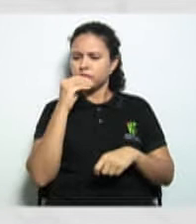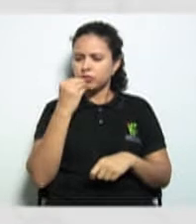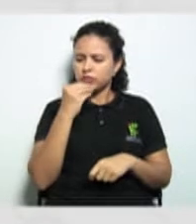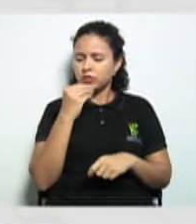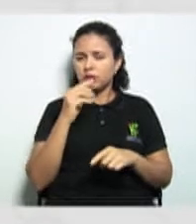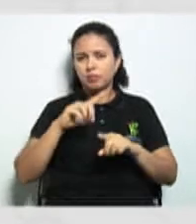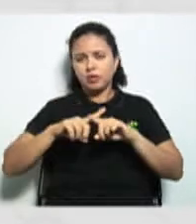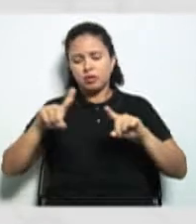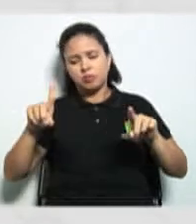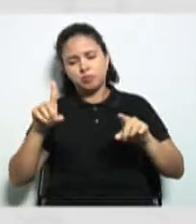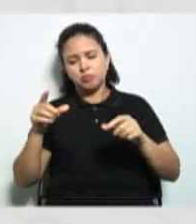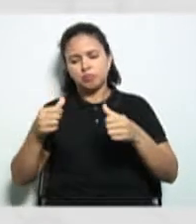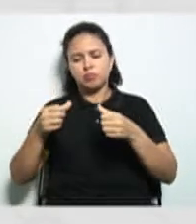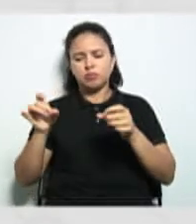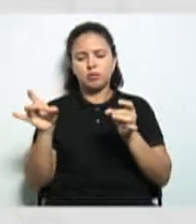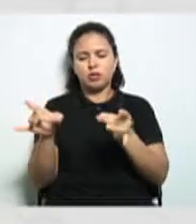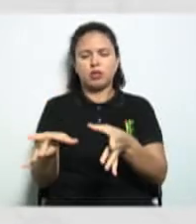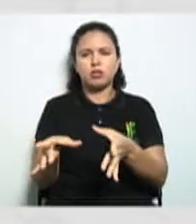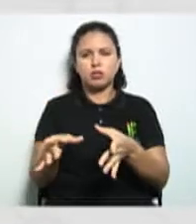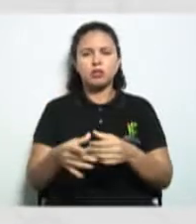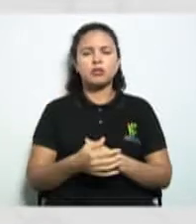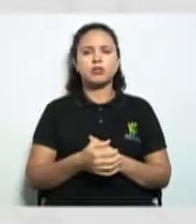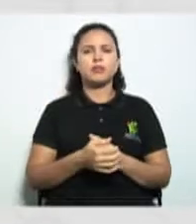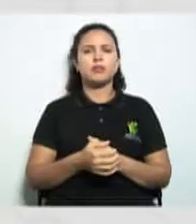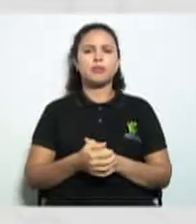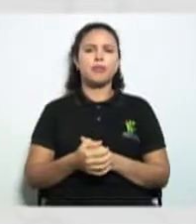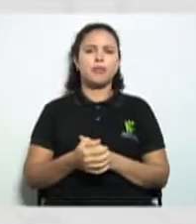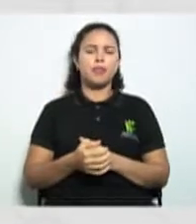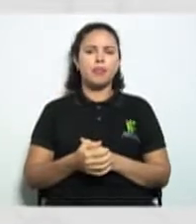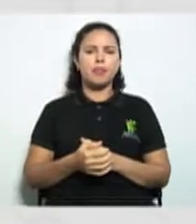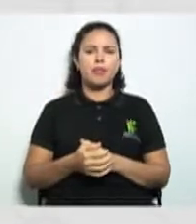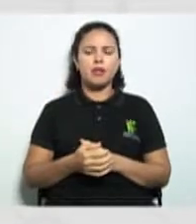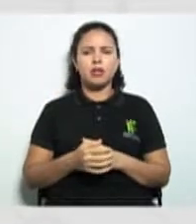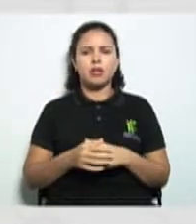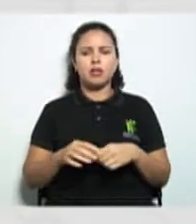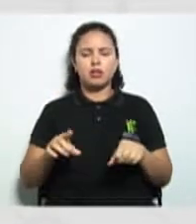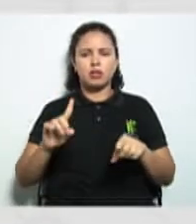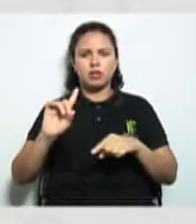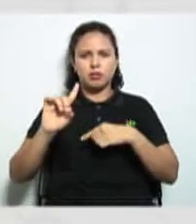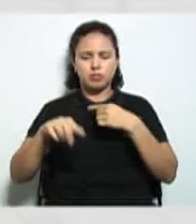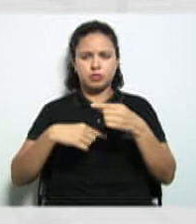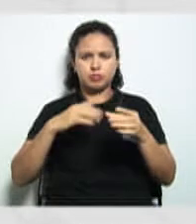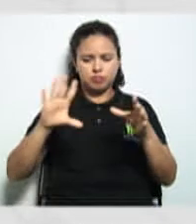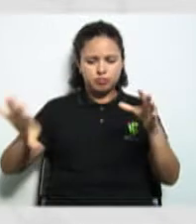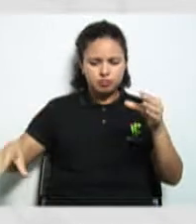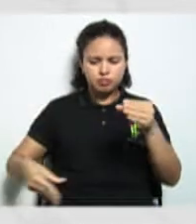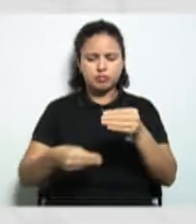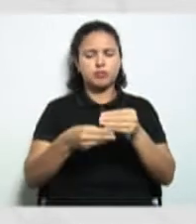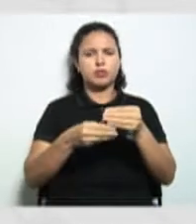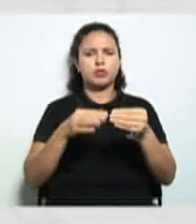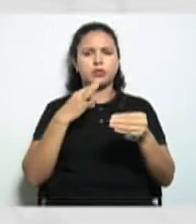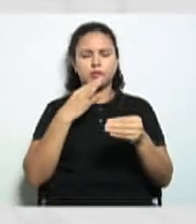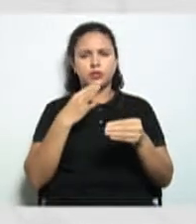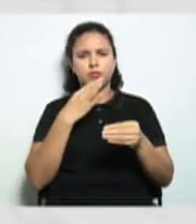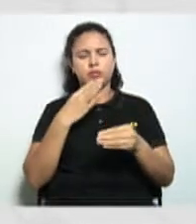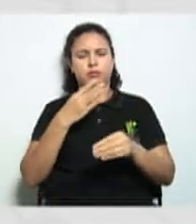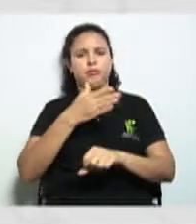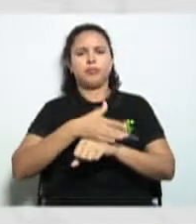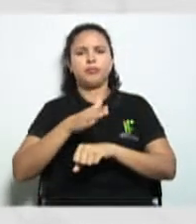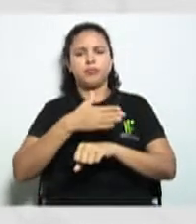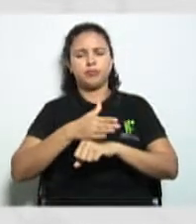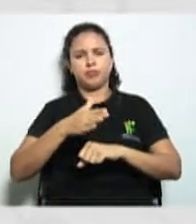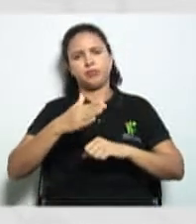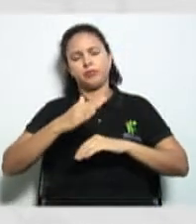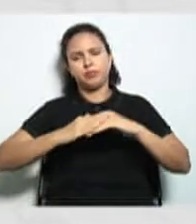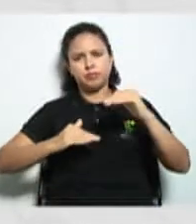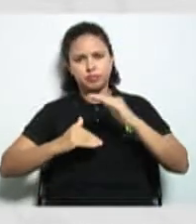sendo. Depois, eu vou consolidar conhecimentos e a minha prática profissional por meio de um